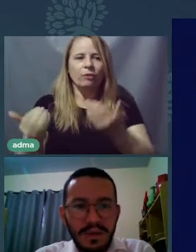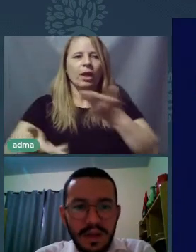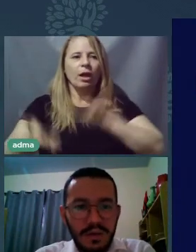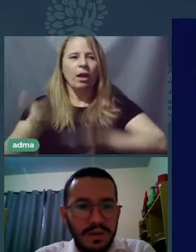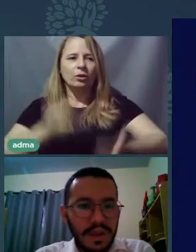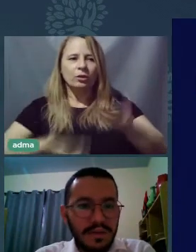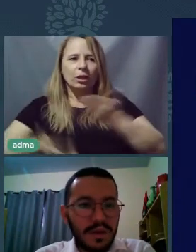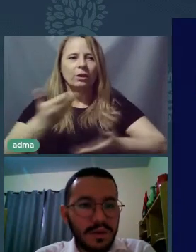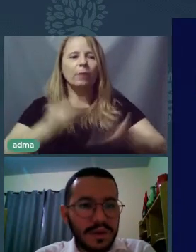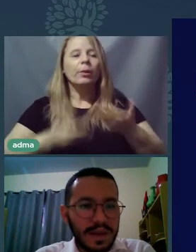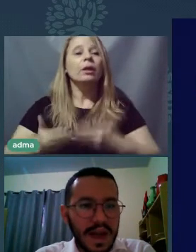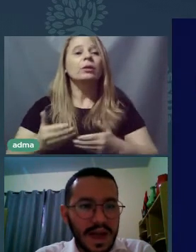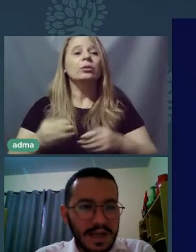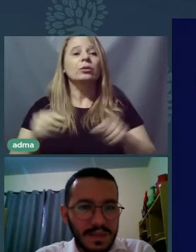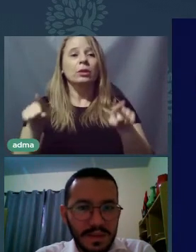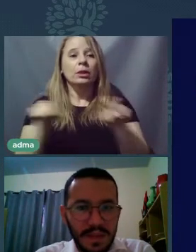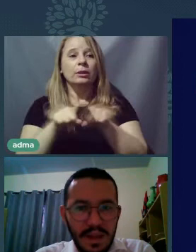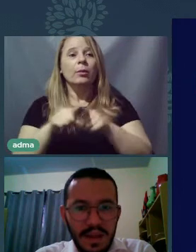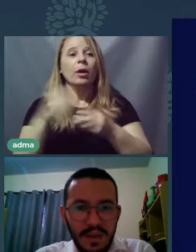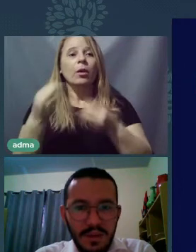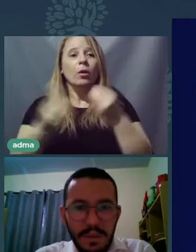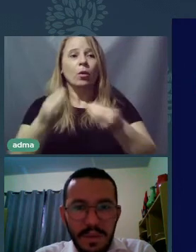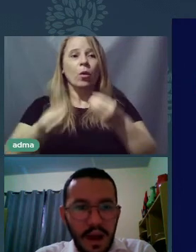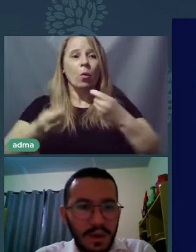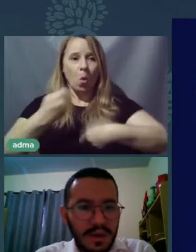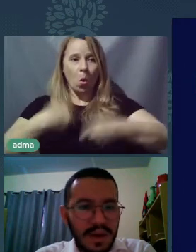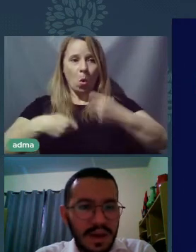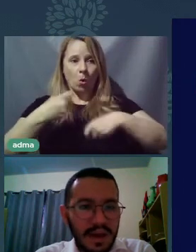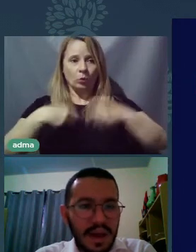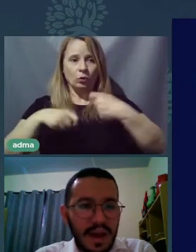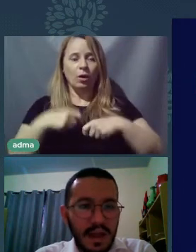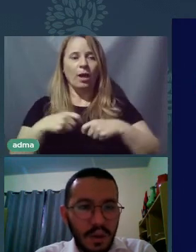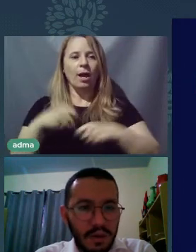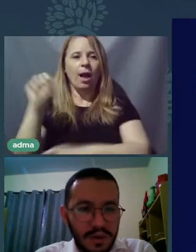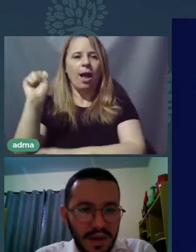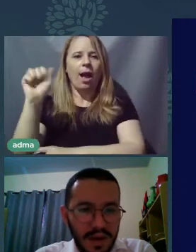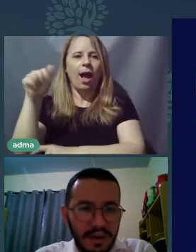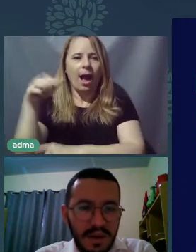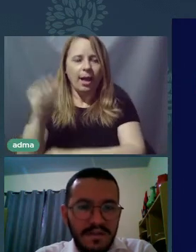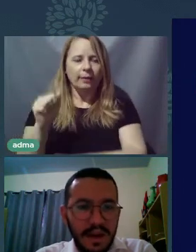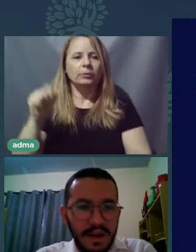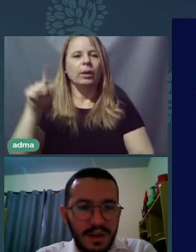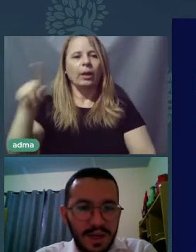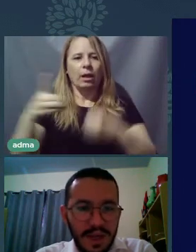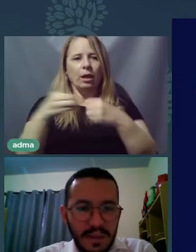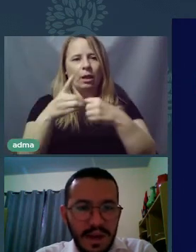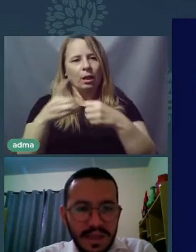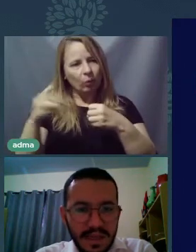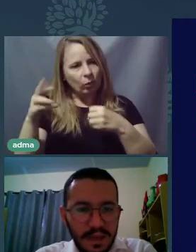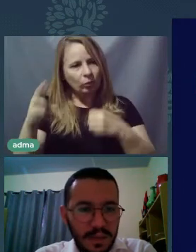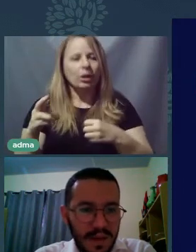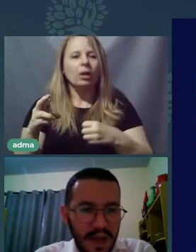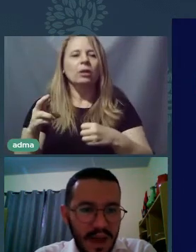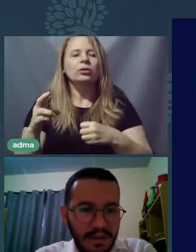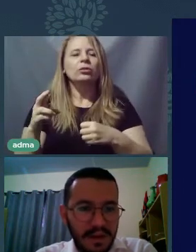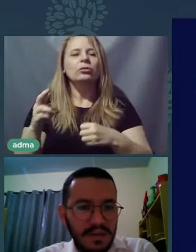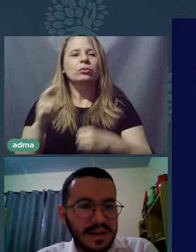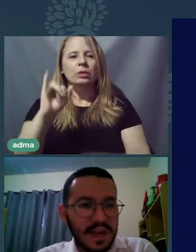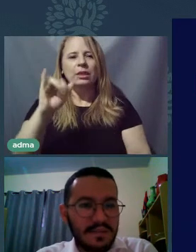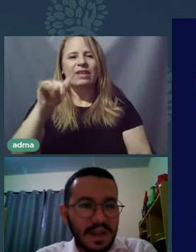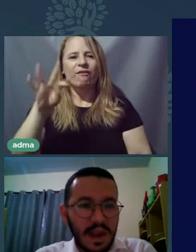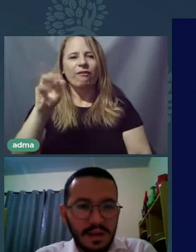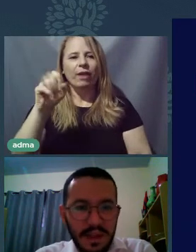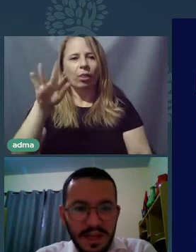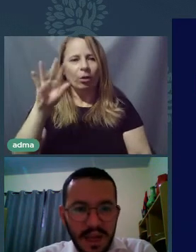sua repercussão no nível de controle da asma. Dr. Paulo, que é doutorando em infectologia e medicina tropical